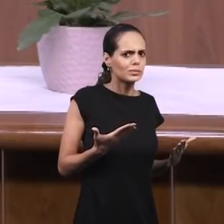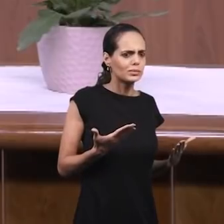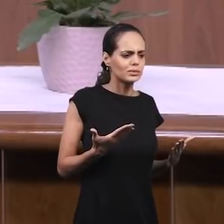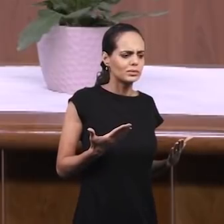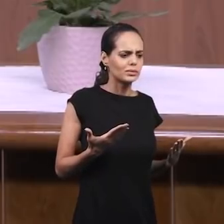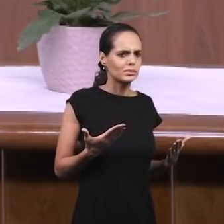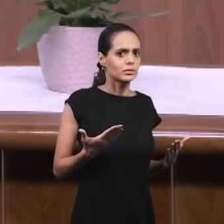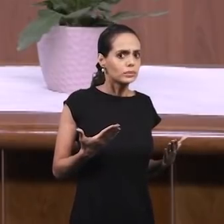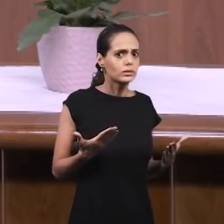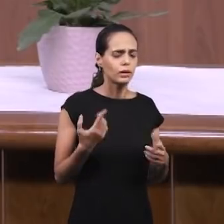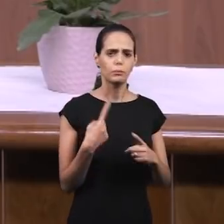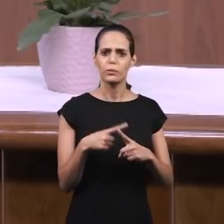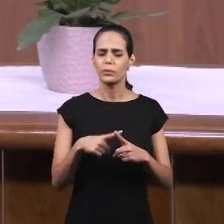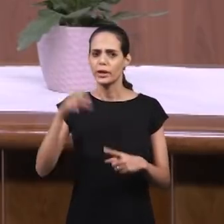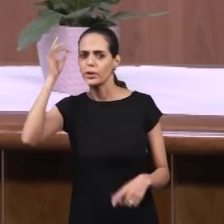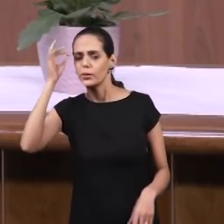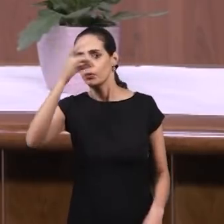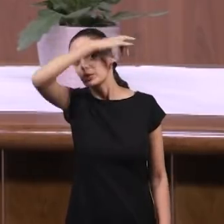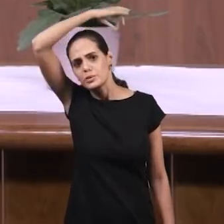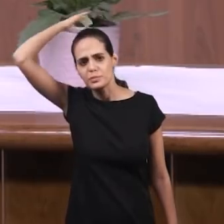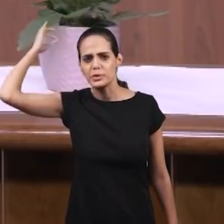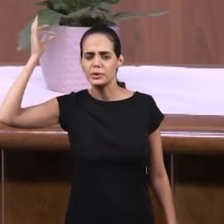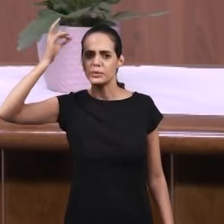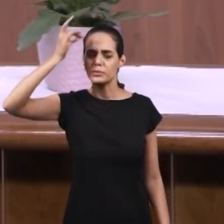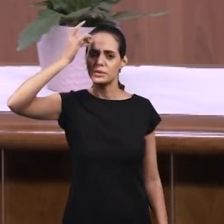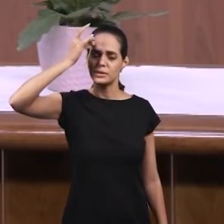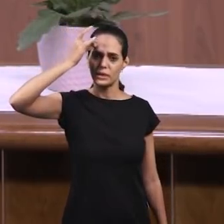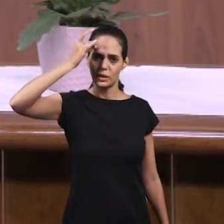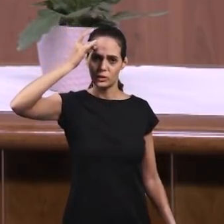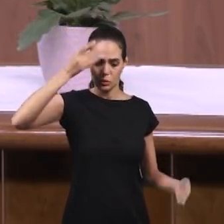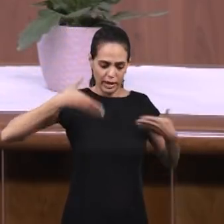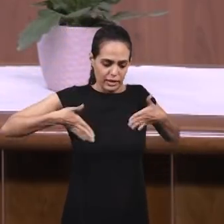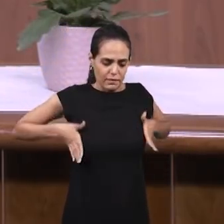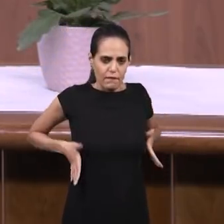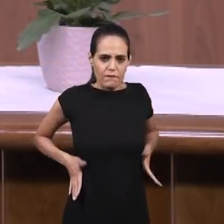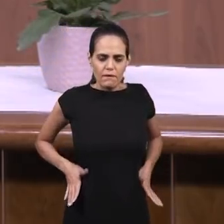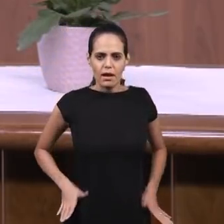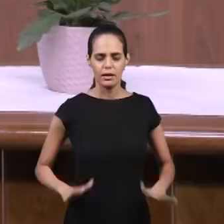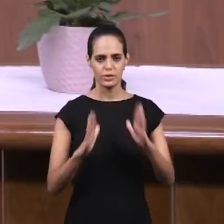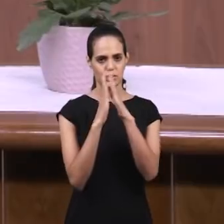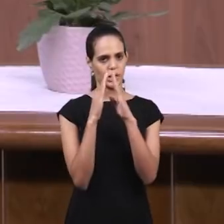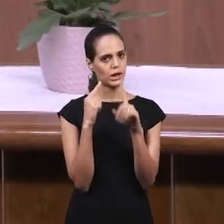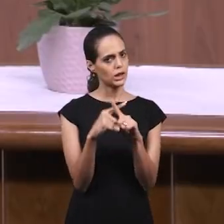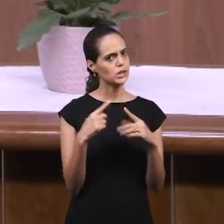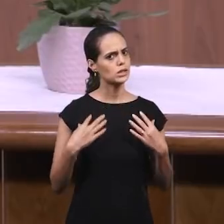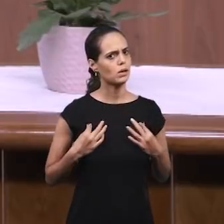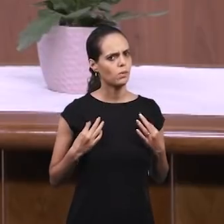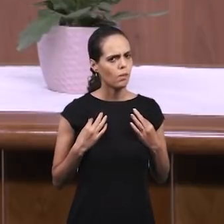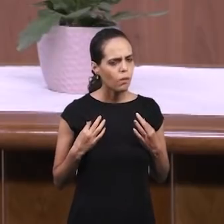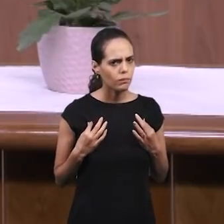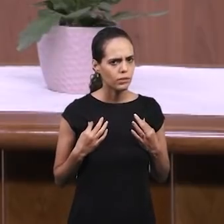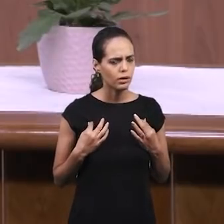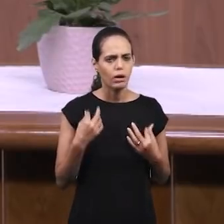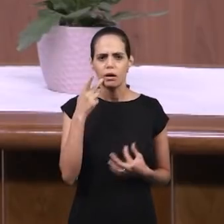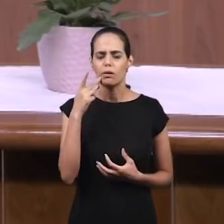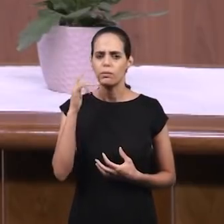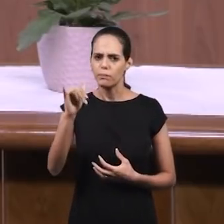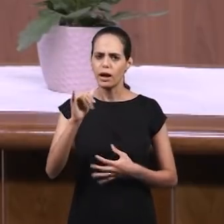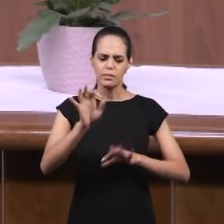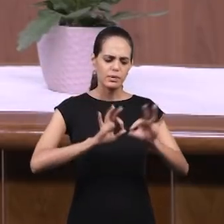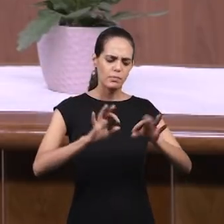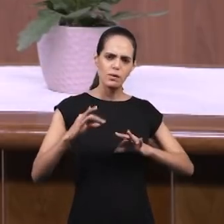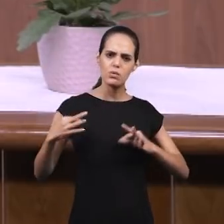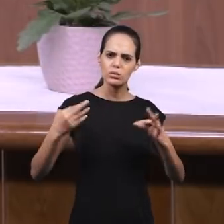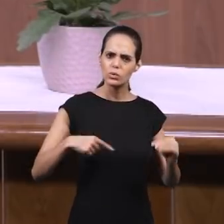Despida por quê? Porque o Espírito Santo é que veste a igreja. O Pai